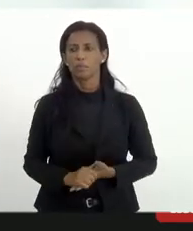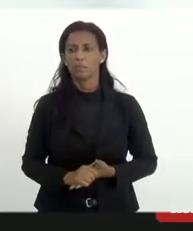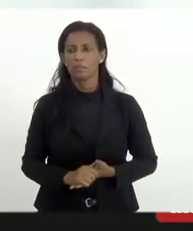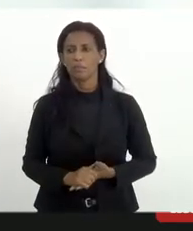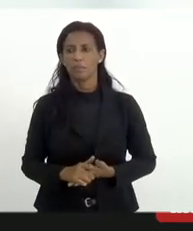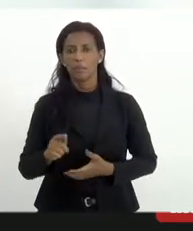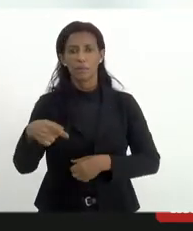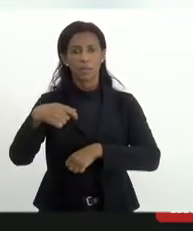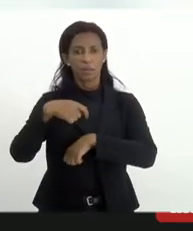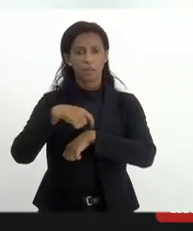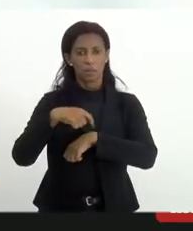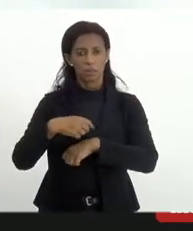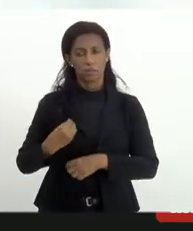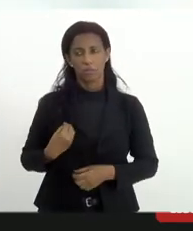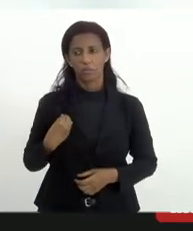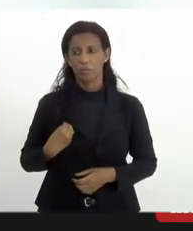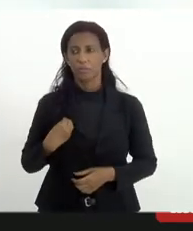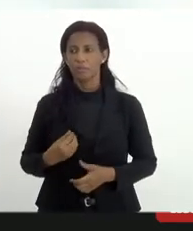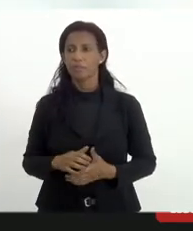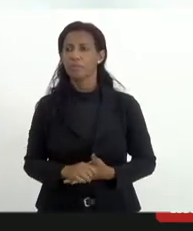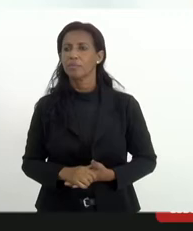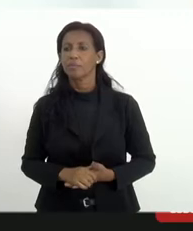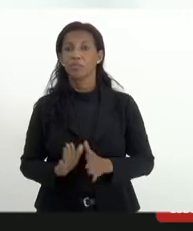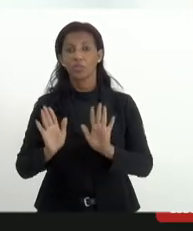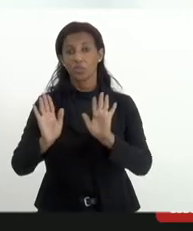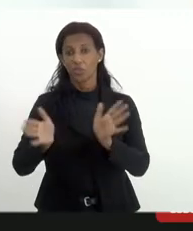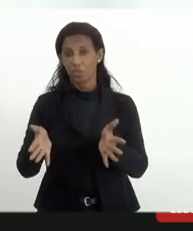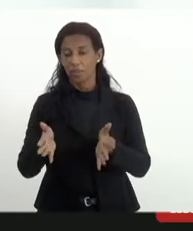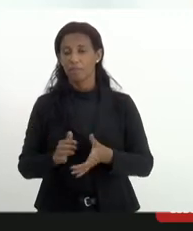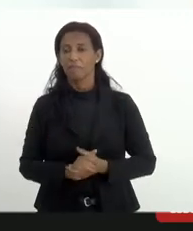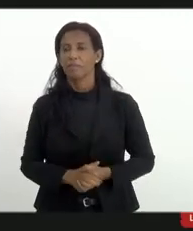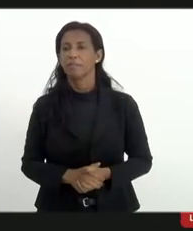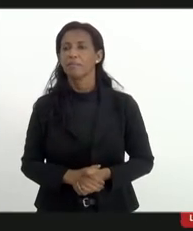nesses tempos que nós estamos vivendo, isto é, já?